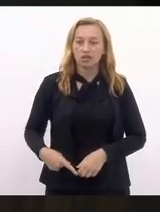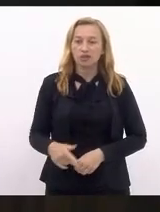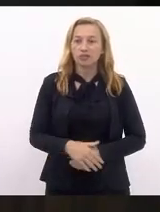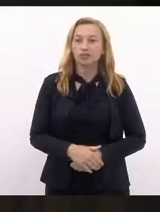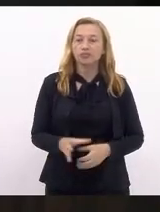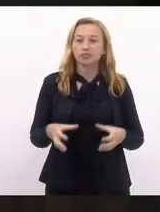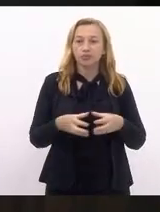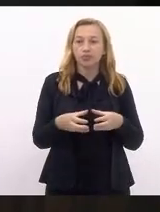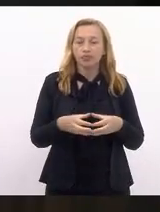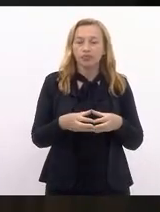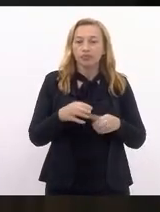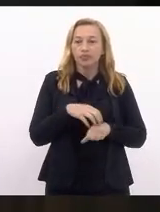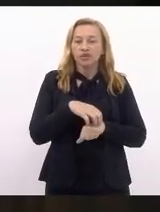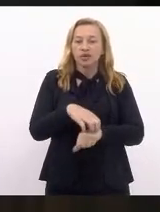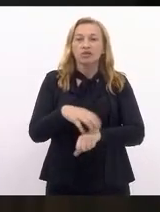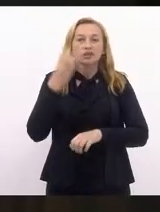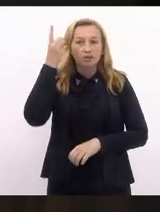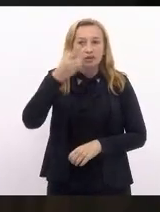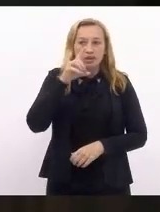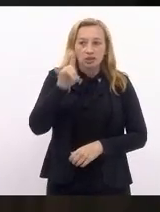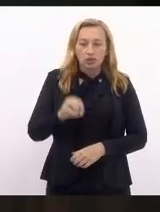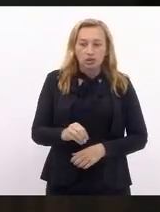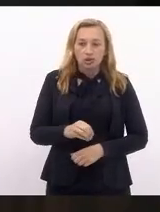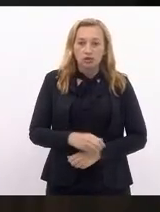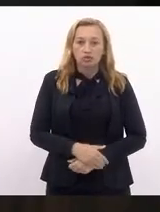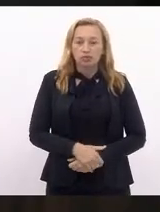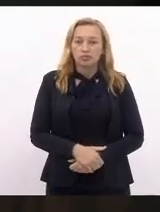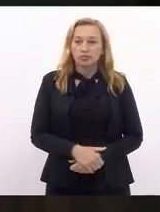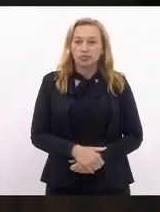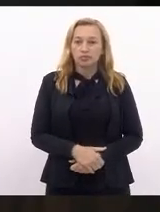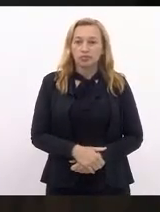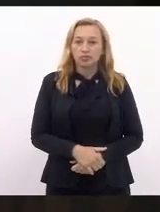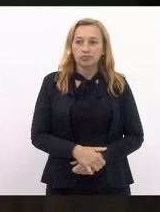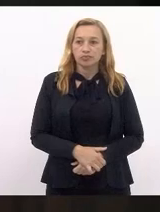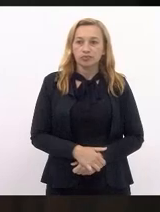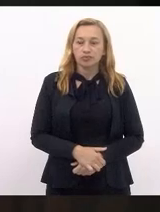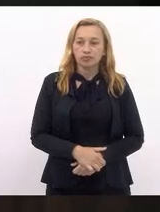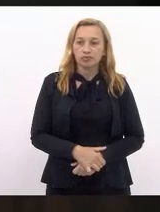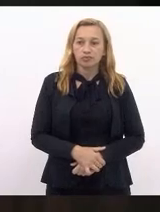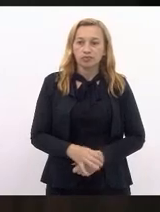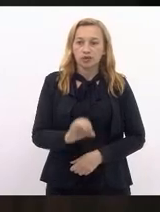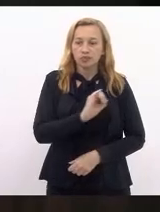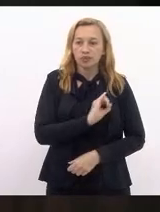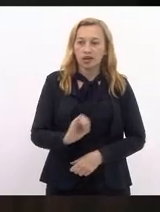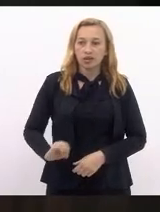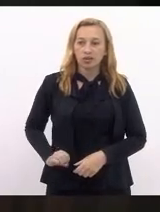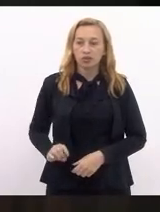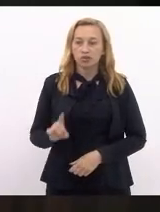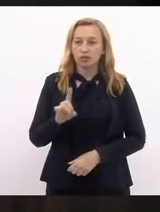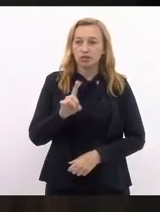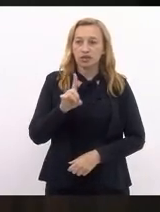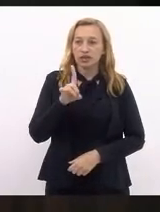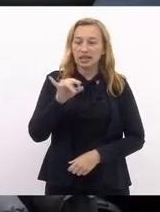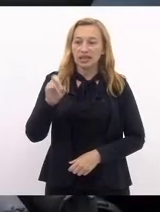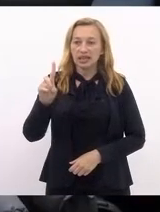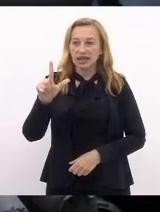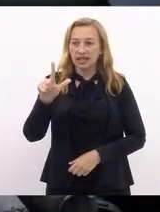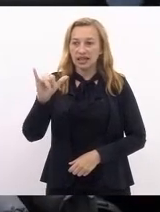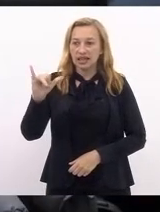pela comissão de transporte Deputado Dionísio Lins Dionísio Imperador Lins